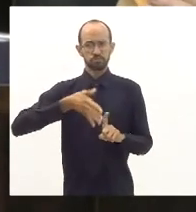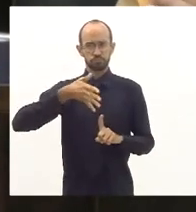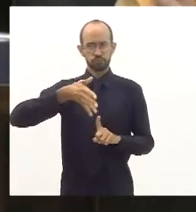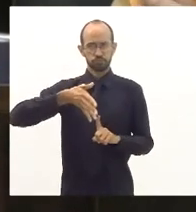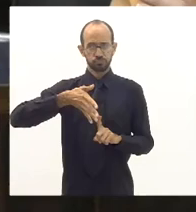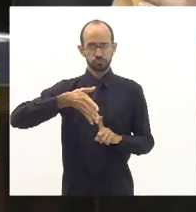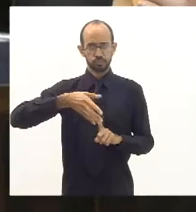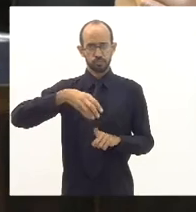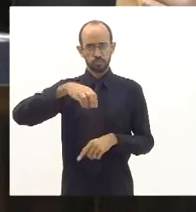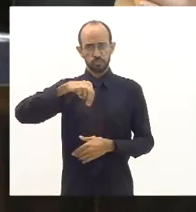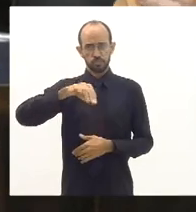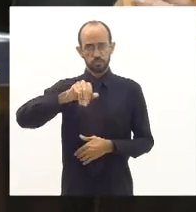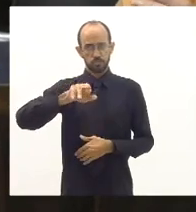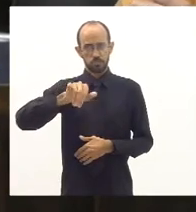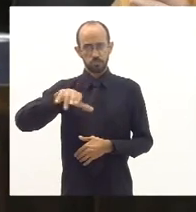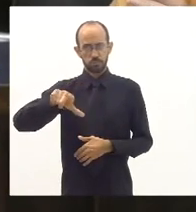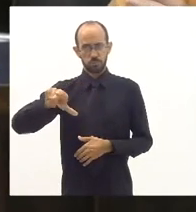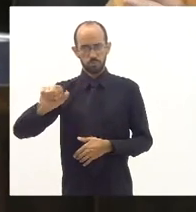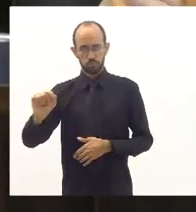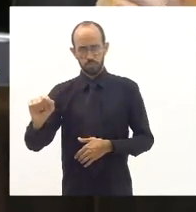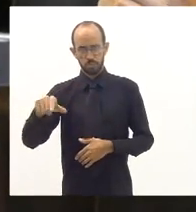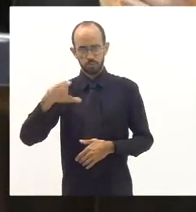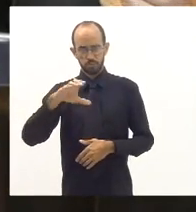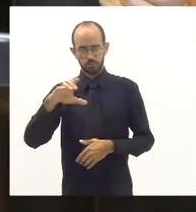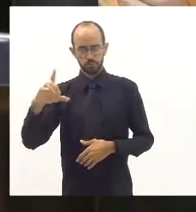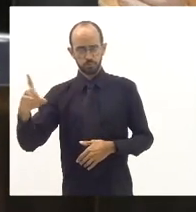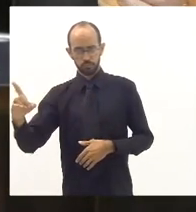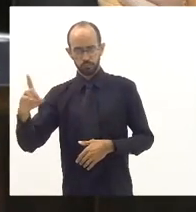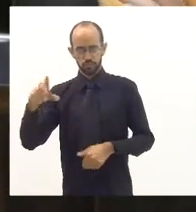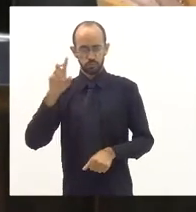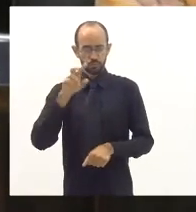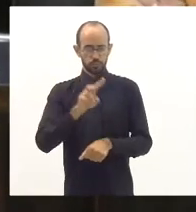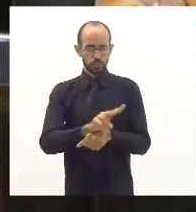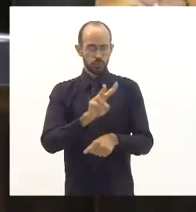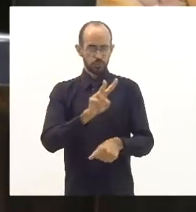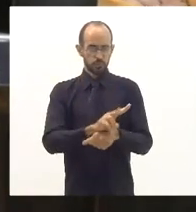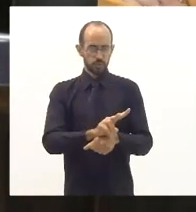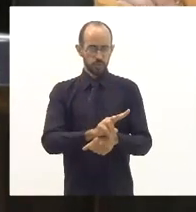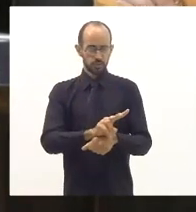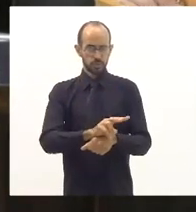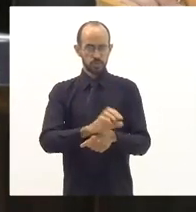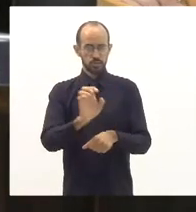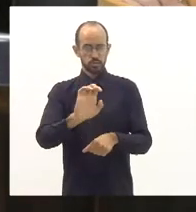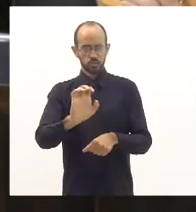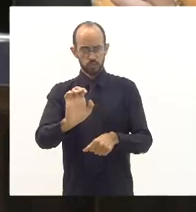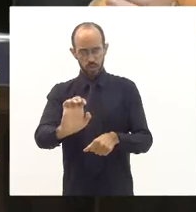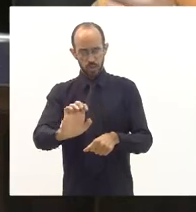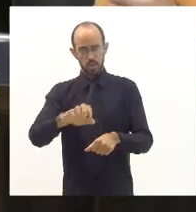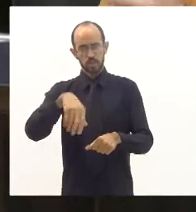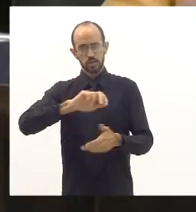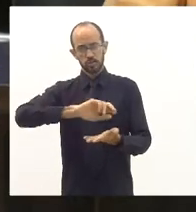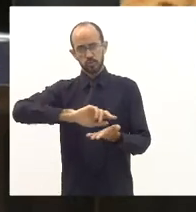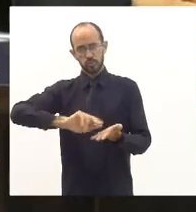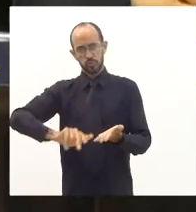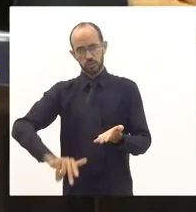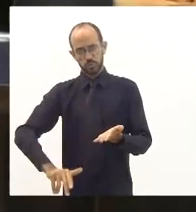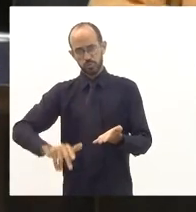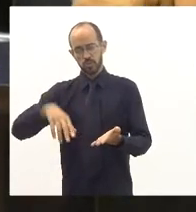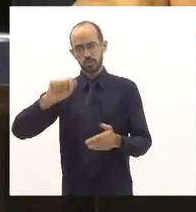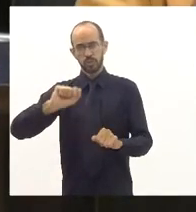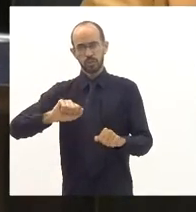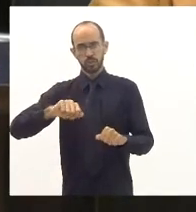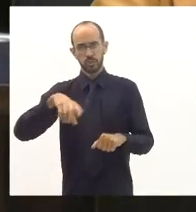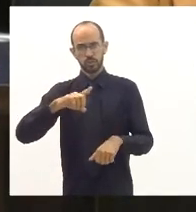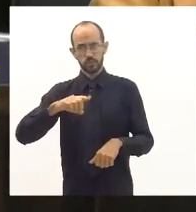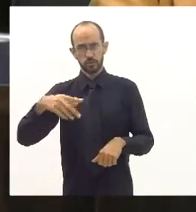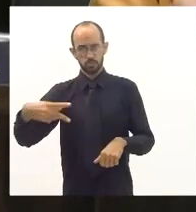a Mirella Assad, que coordena o Núcleo de Defesa dos Direitos Homoafetivos e Diversidade da Defensoria Pública.